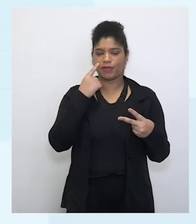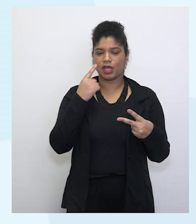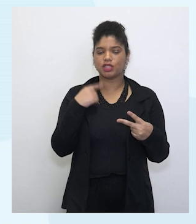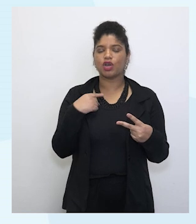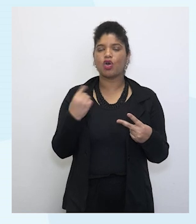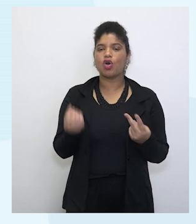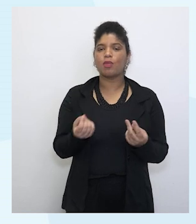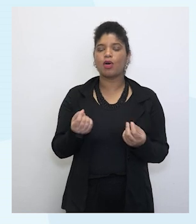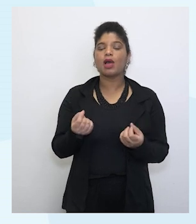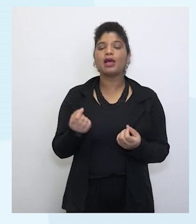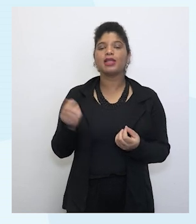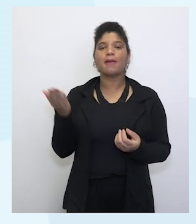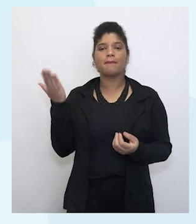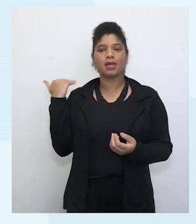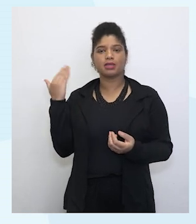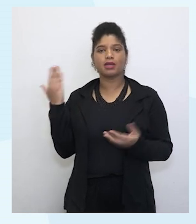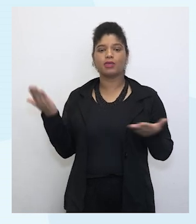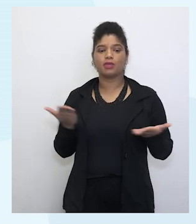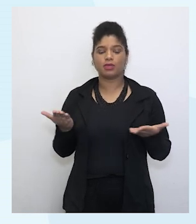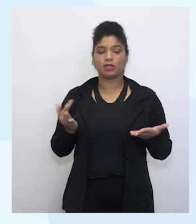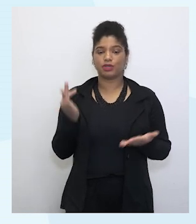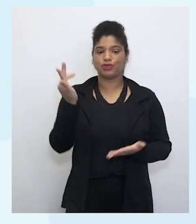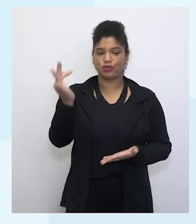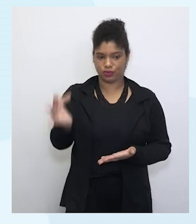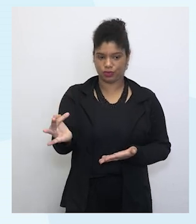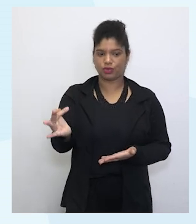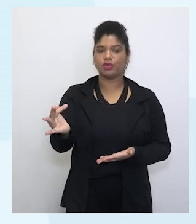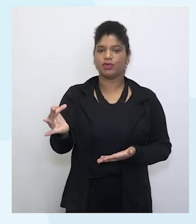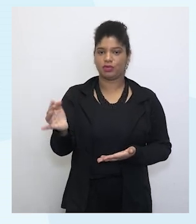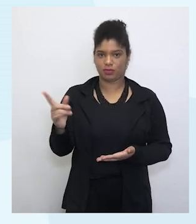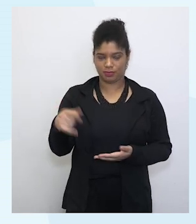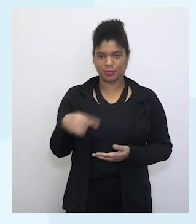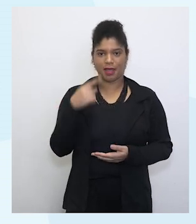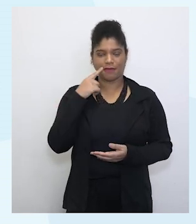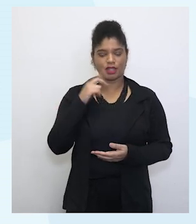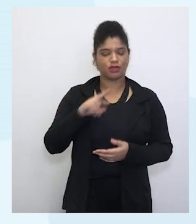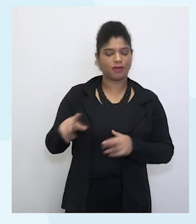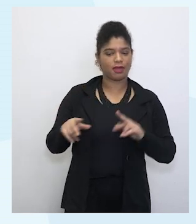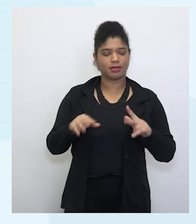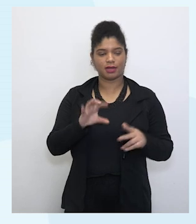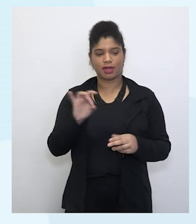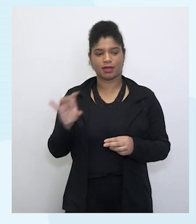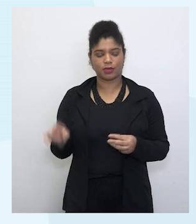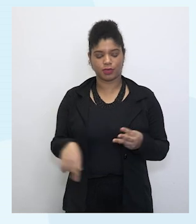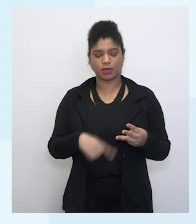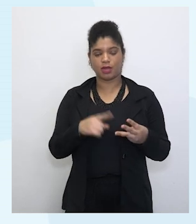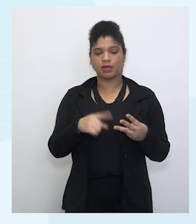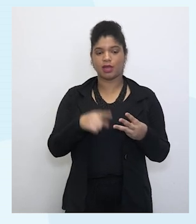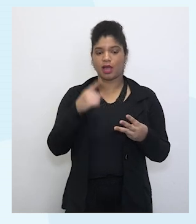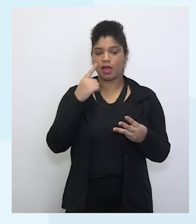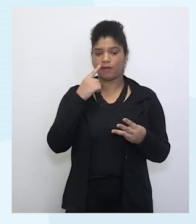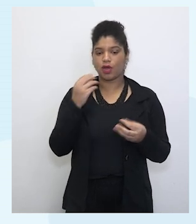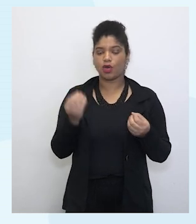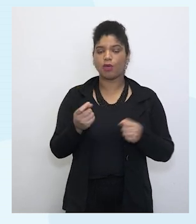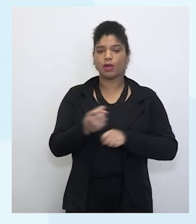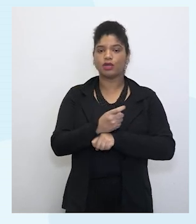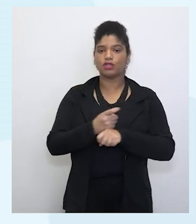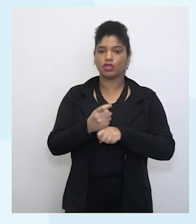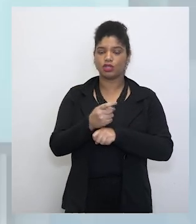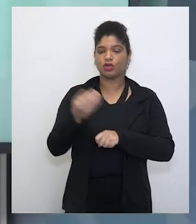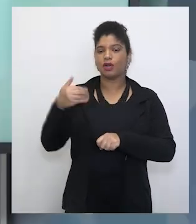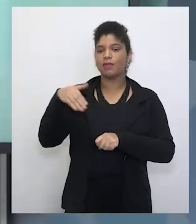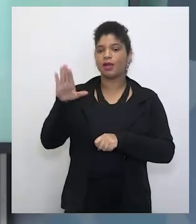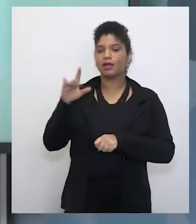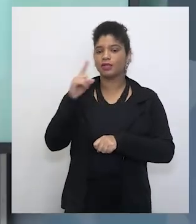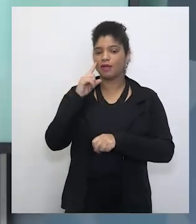uso de diferentes tempos verbais. And revisit the use of comparative adjectives. E revisitar o uso do comparativo dos adjetivos. That's